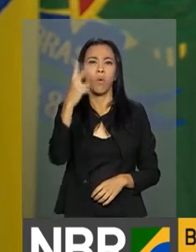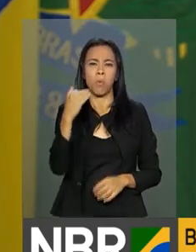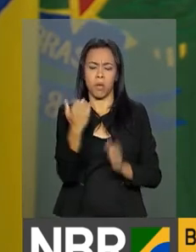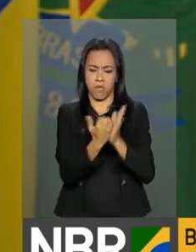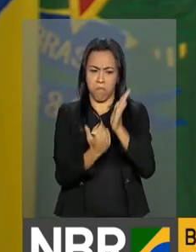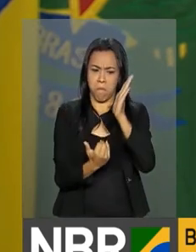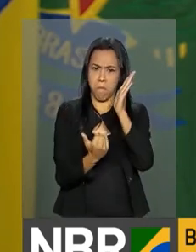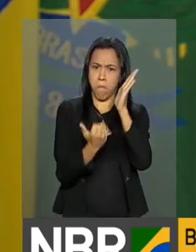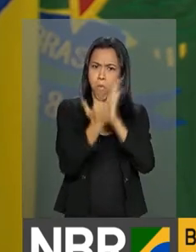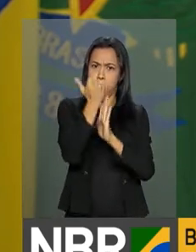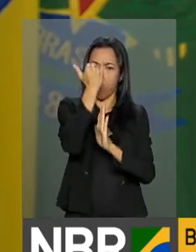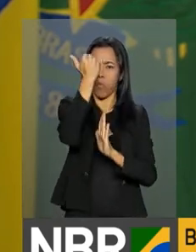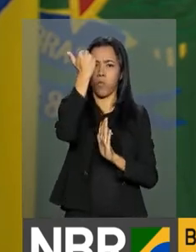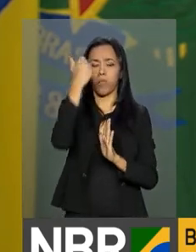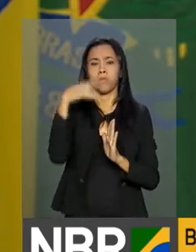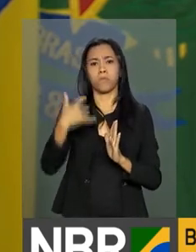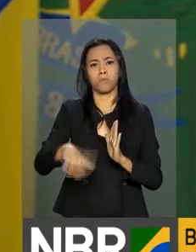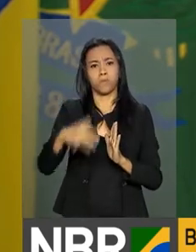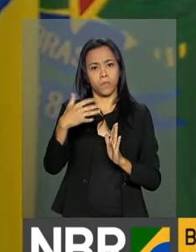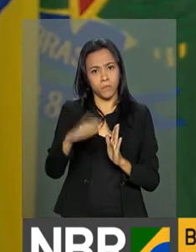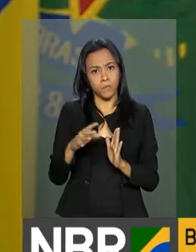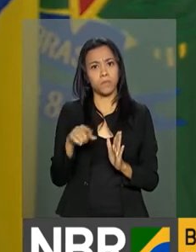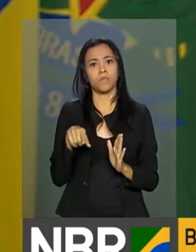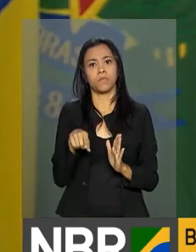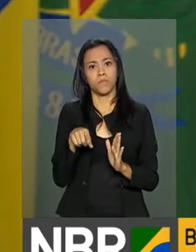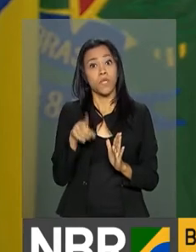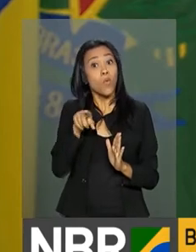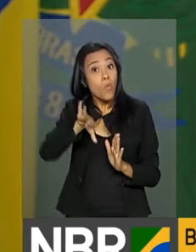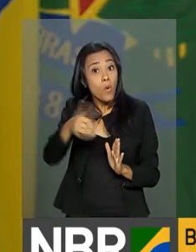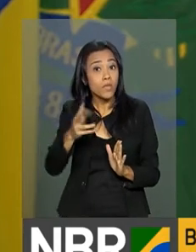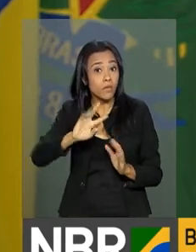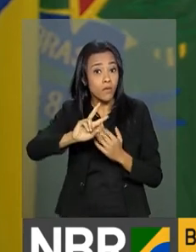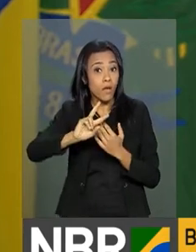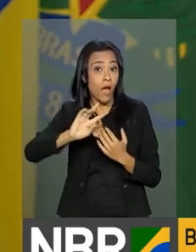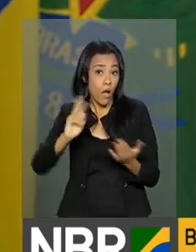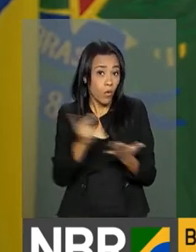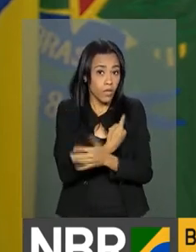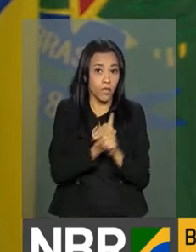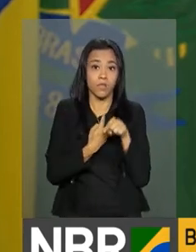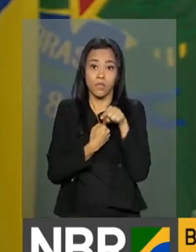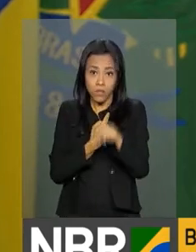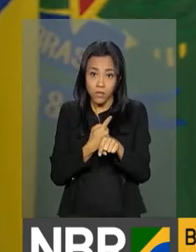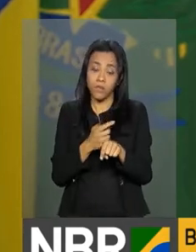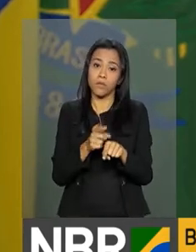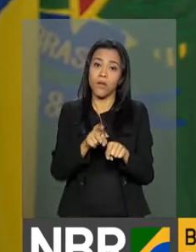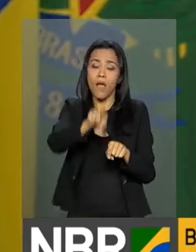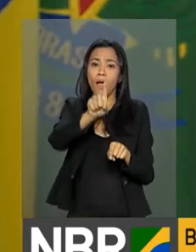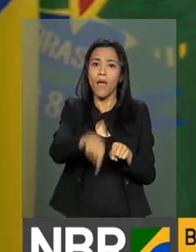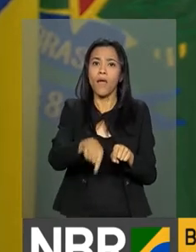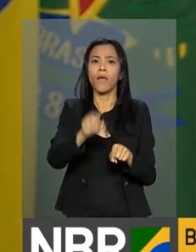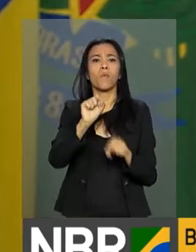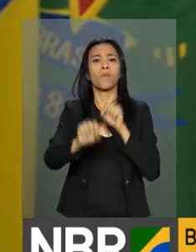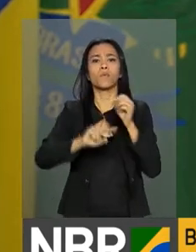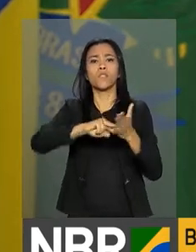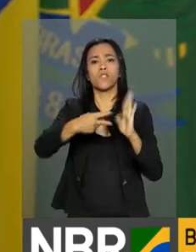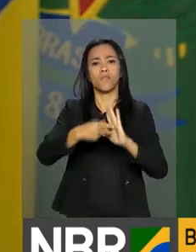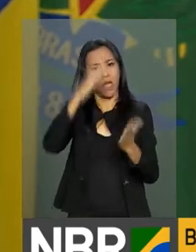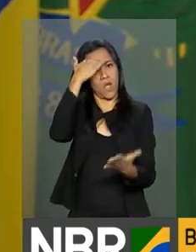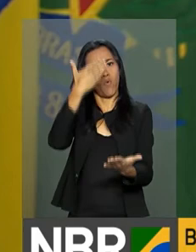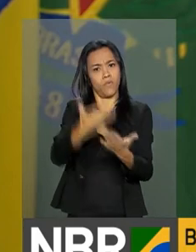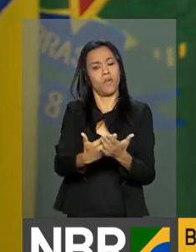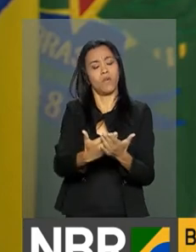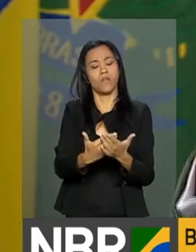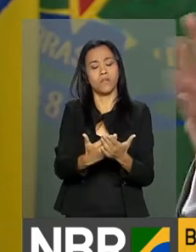pontos a significar quando a bolsa a agir dessa maneira está a significar exatamente a credibilidade ea confiança